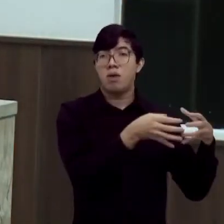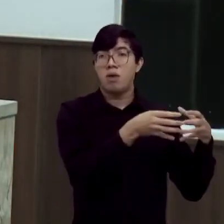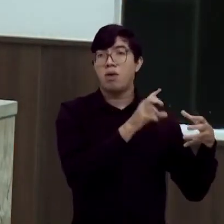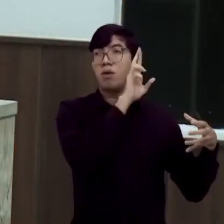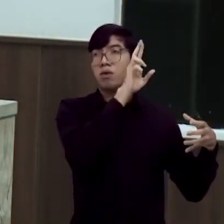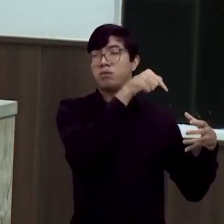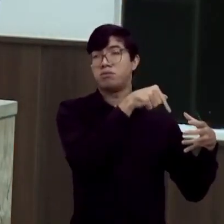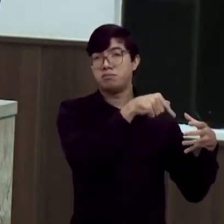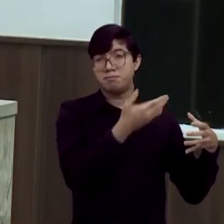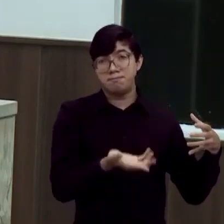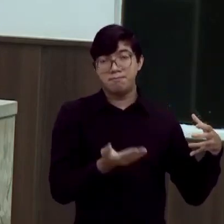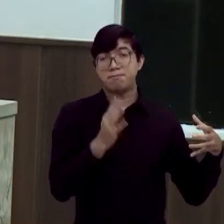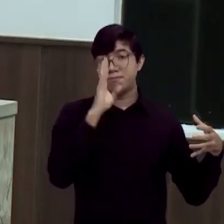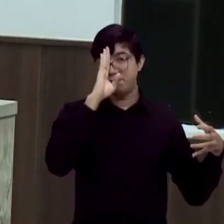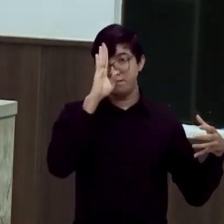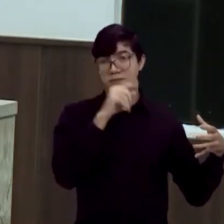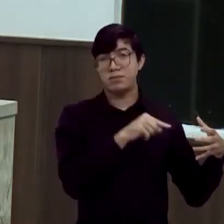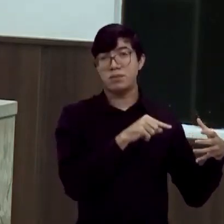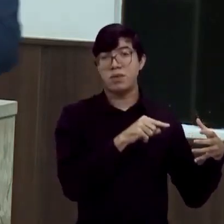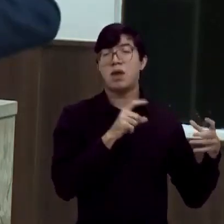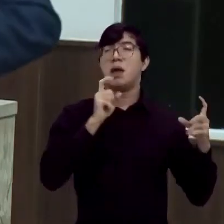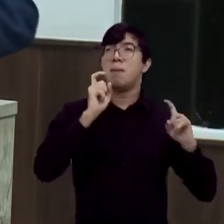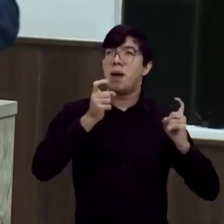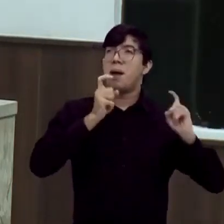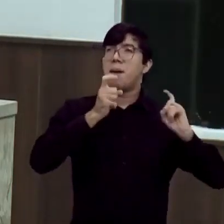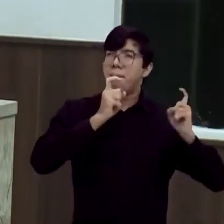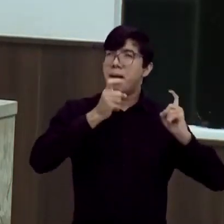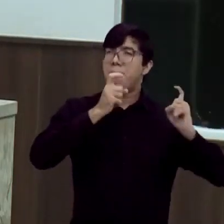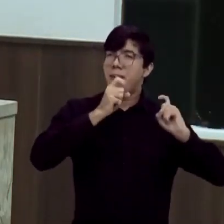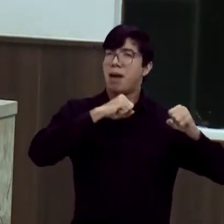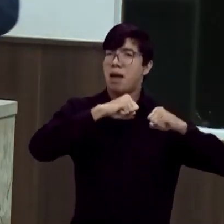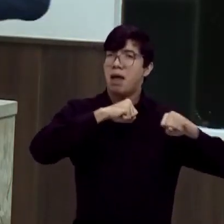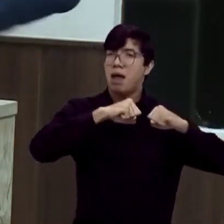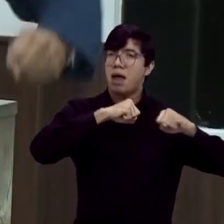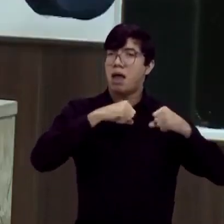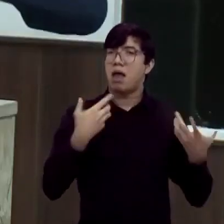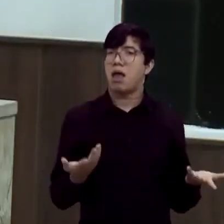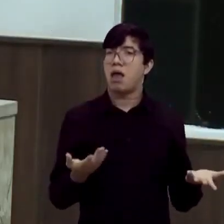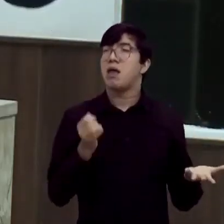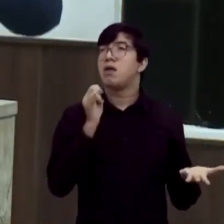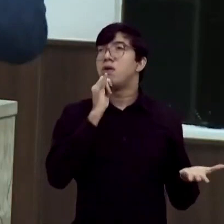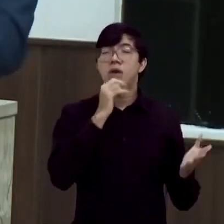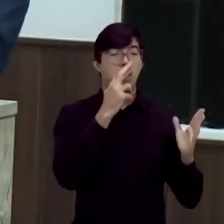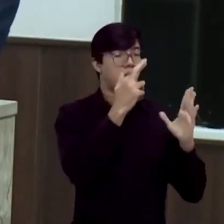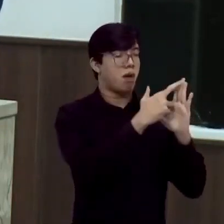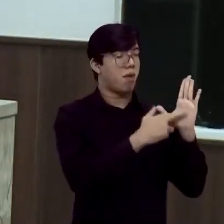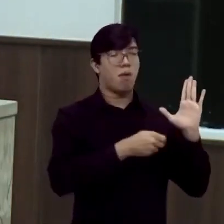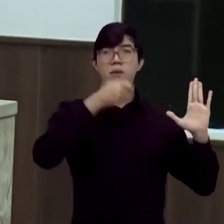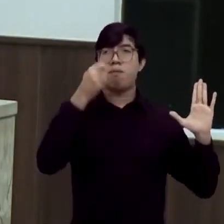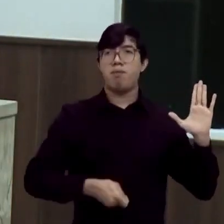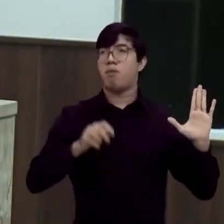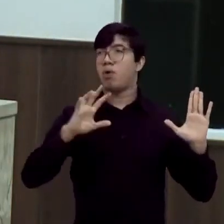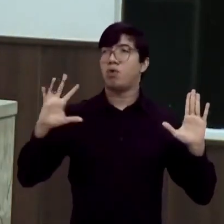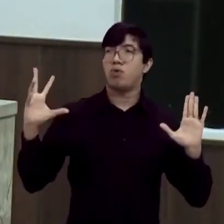PT. Que brigam, brigam, brigam, discutem, discutem, mas quando o diretório decide, todo mundo dá uma mão e segue junto. Nós não,